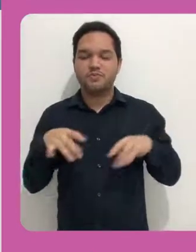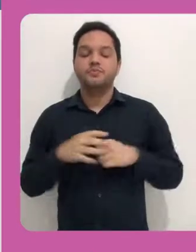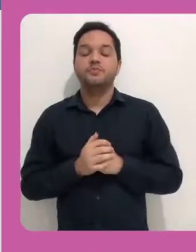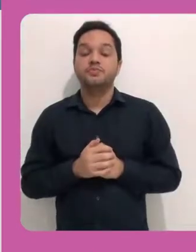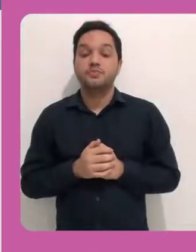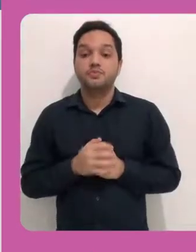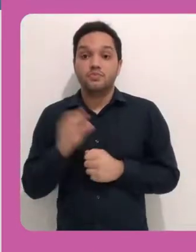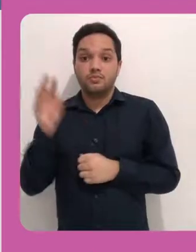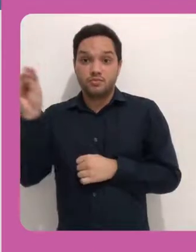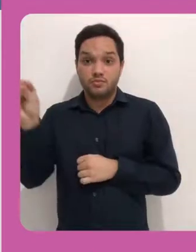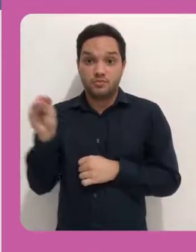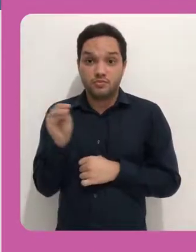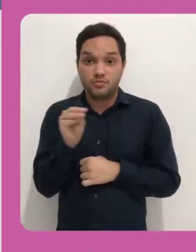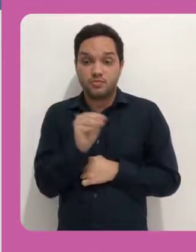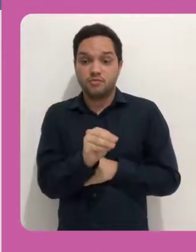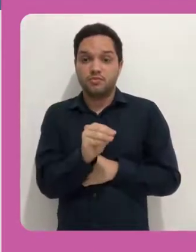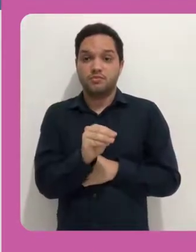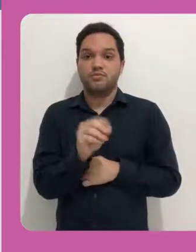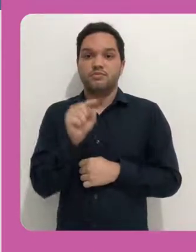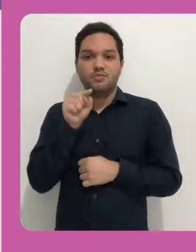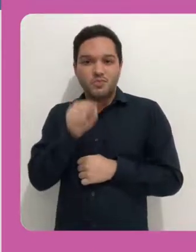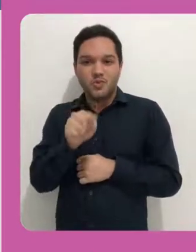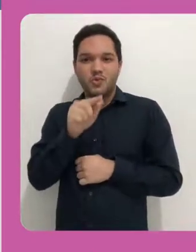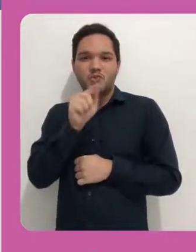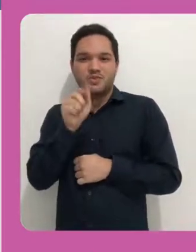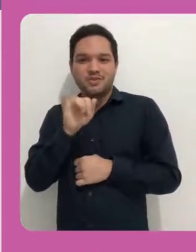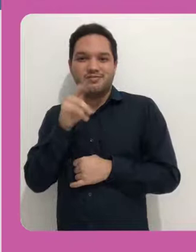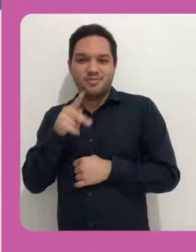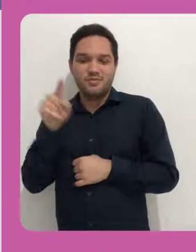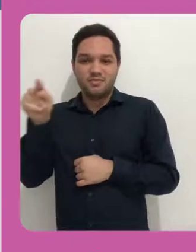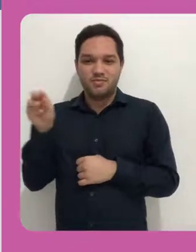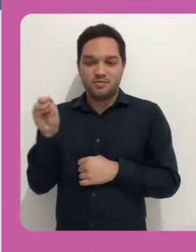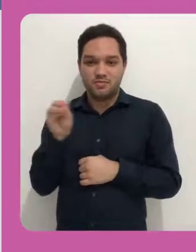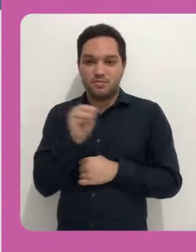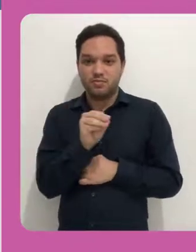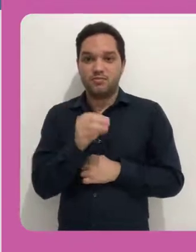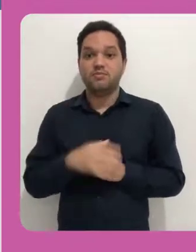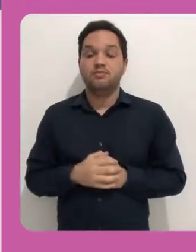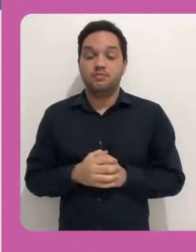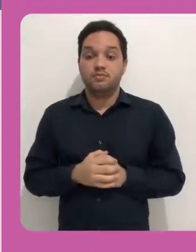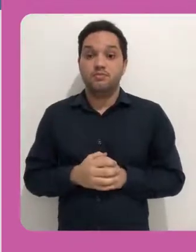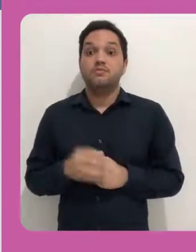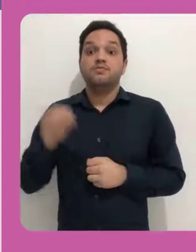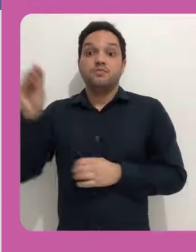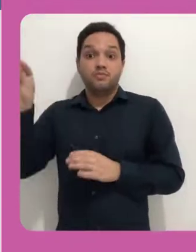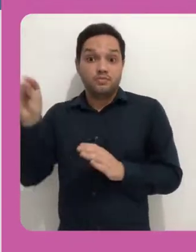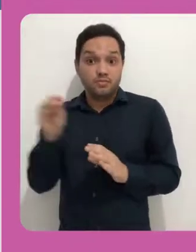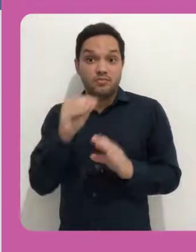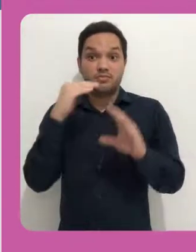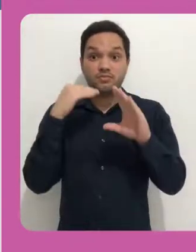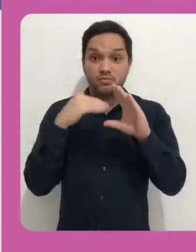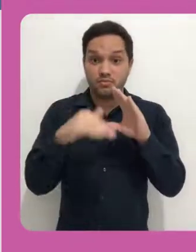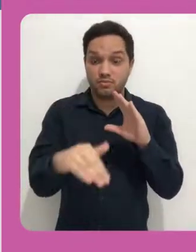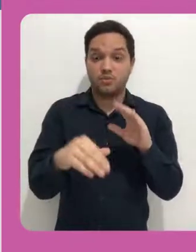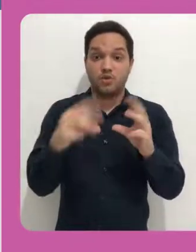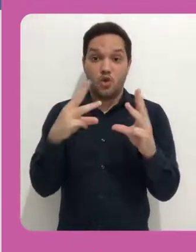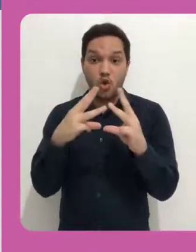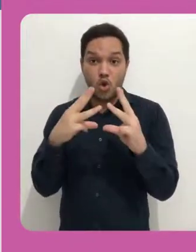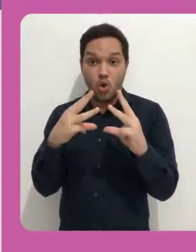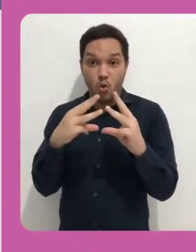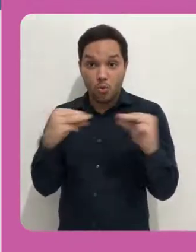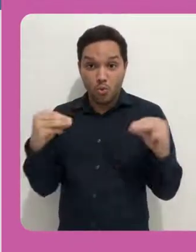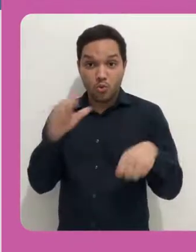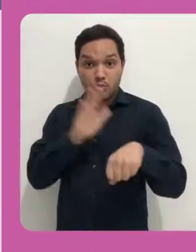enviar esse ponto zip, o próprio Moodle identifica que é um arquivo compactado e te faz uma pergunta, perguntando o que você deseja fazer com esse